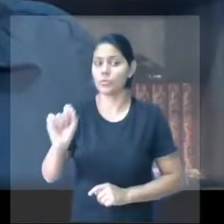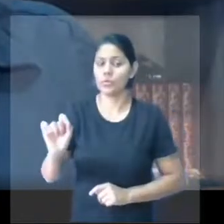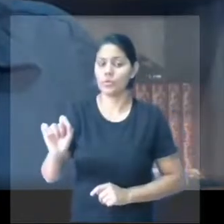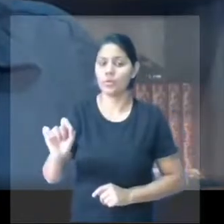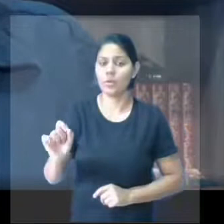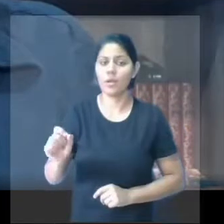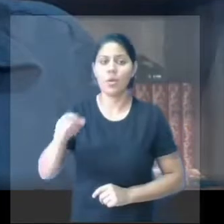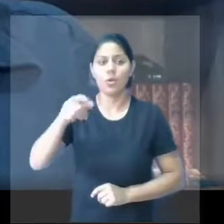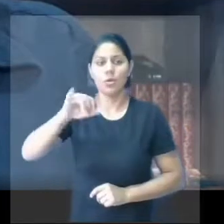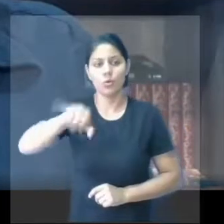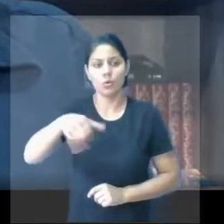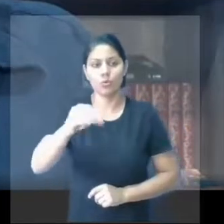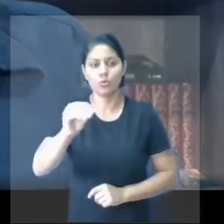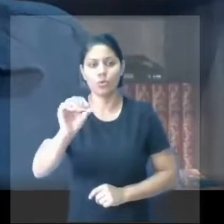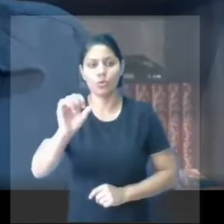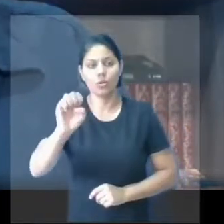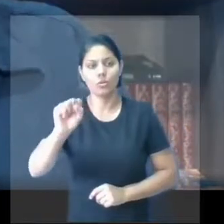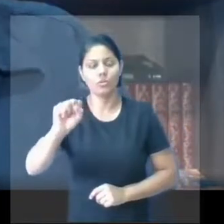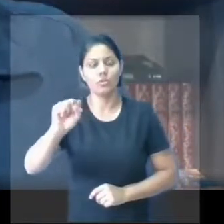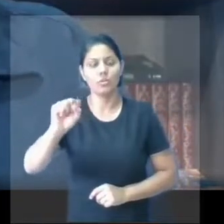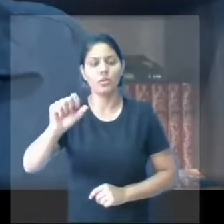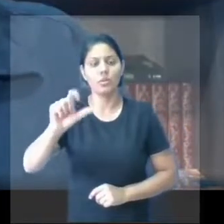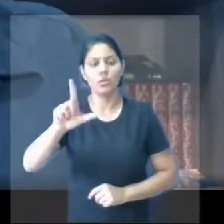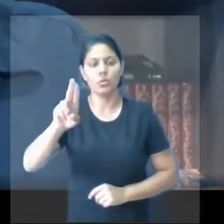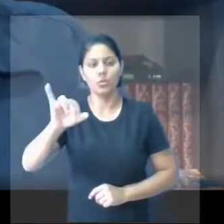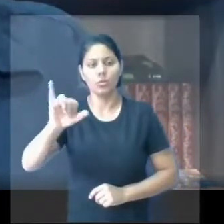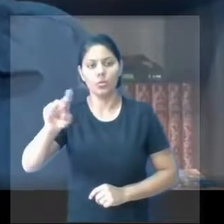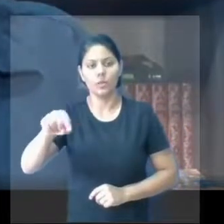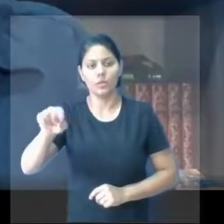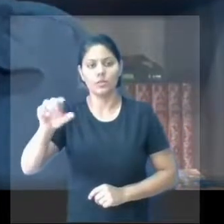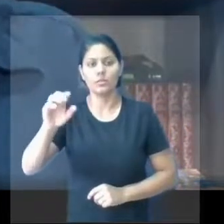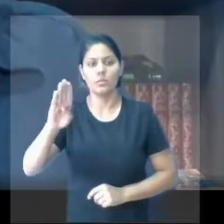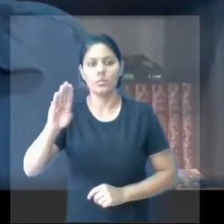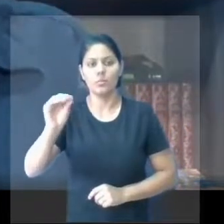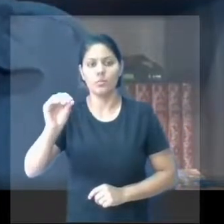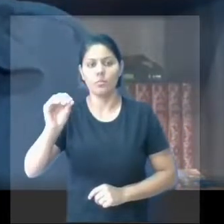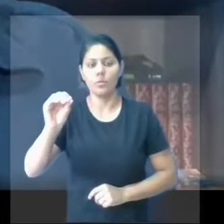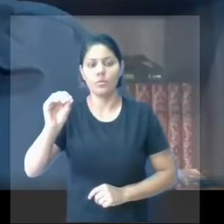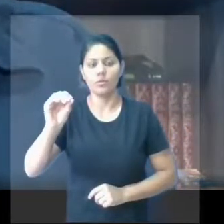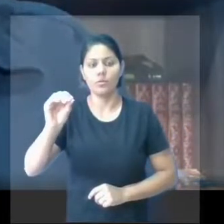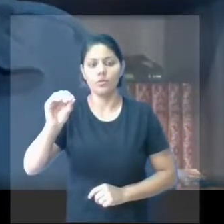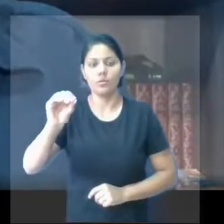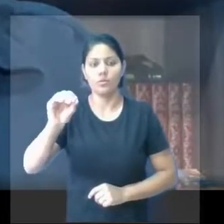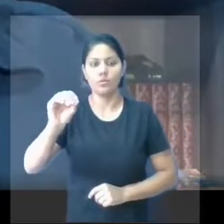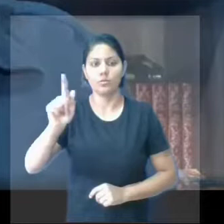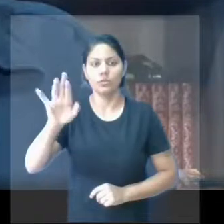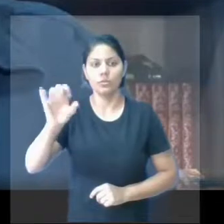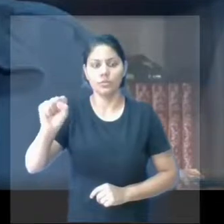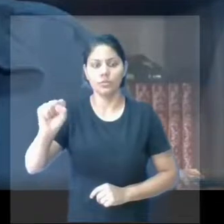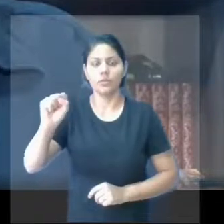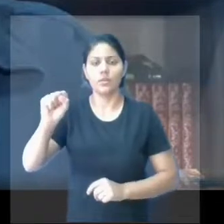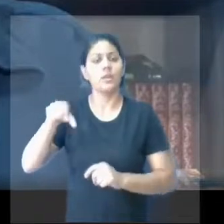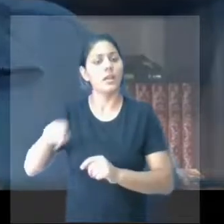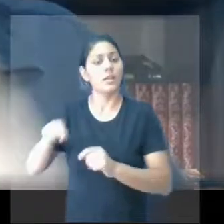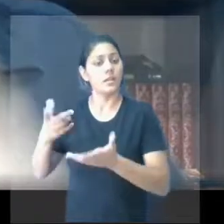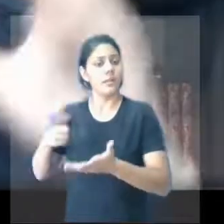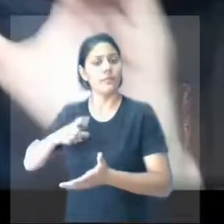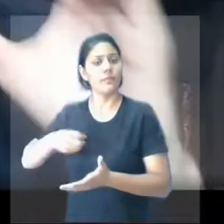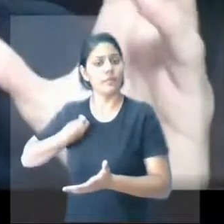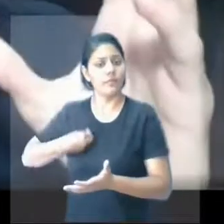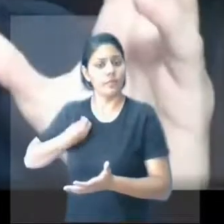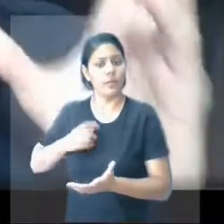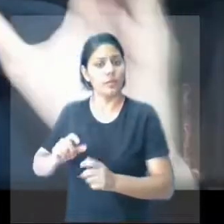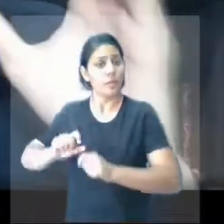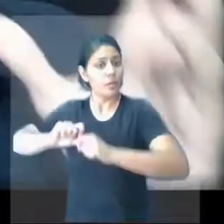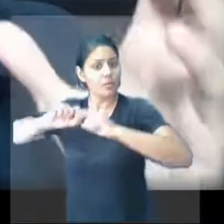Luiz Borges, né, disse, bem referenciado pela Clé, a obra clássica ela está lá, ela vai estar lá naquele